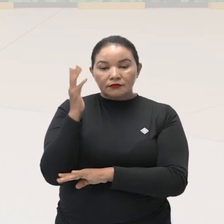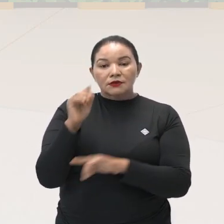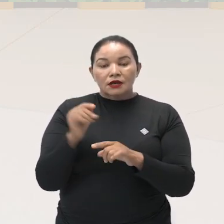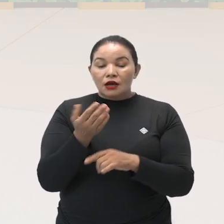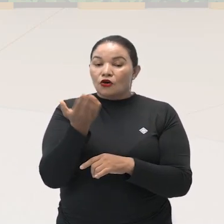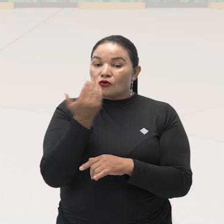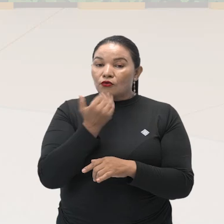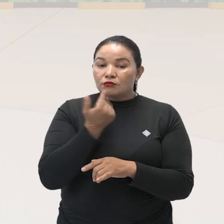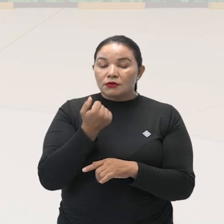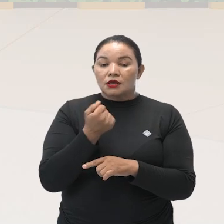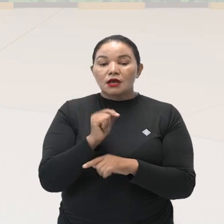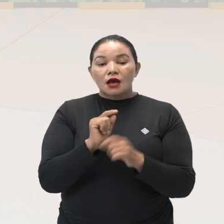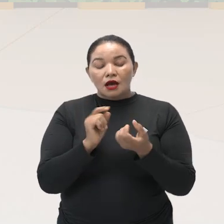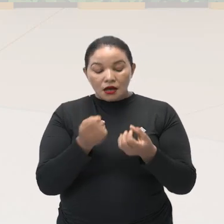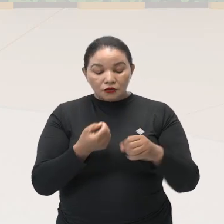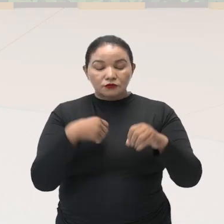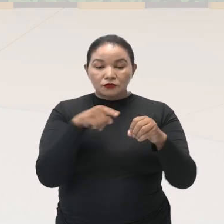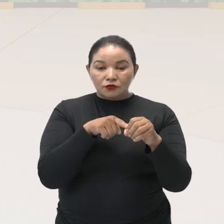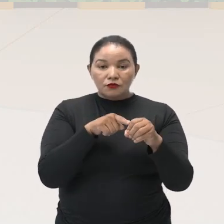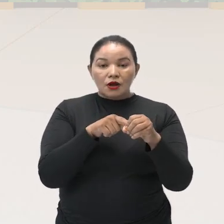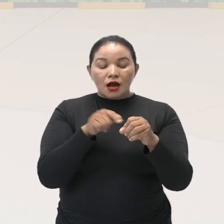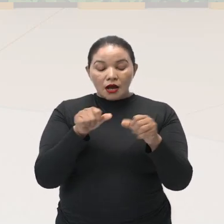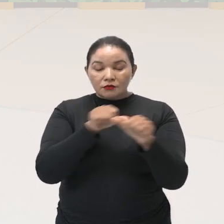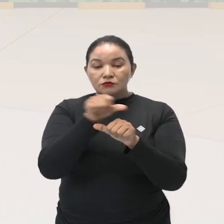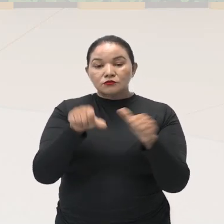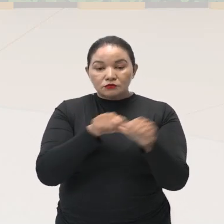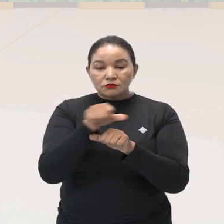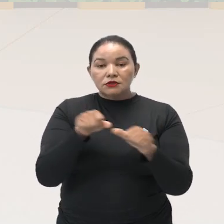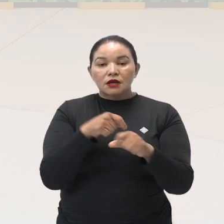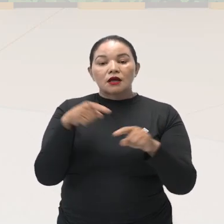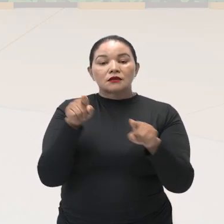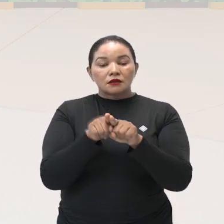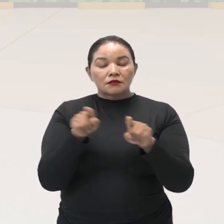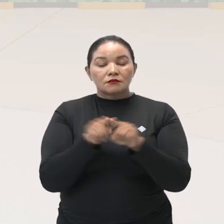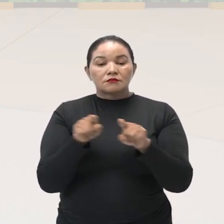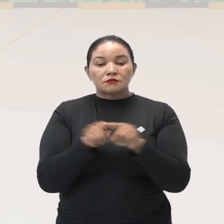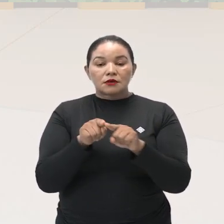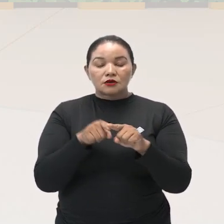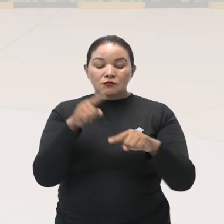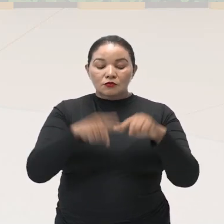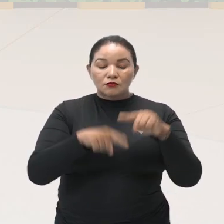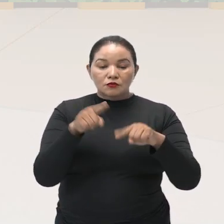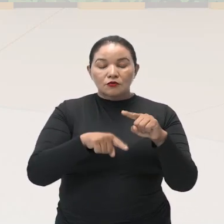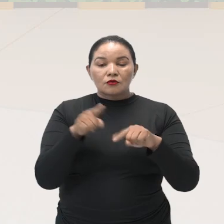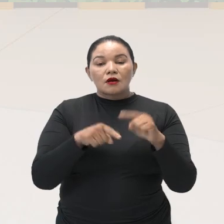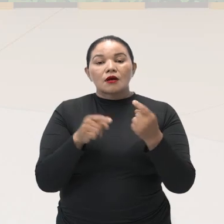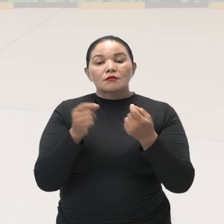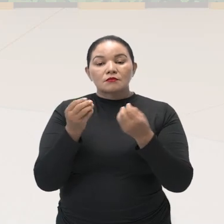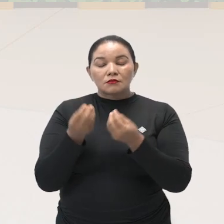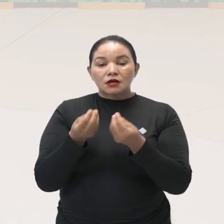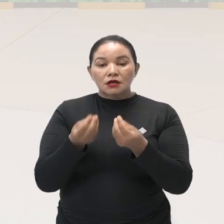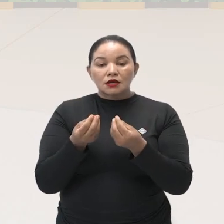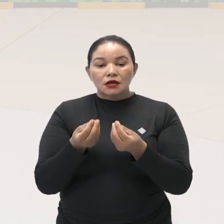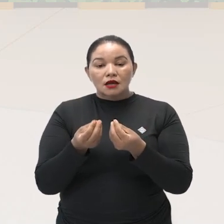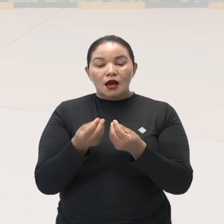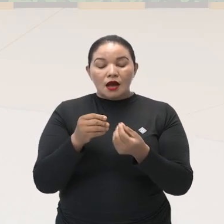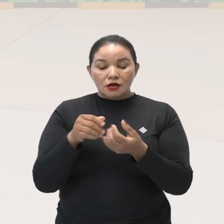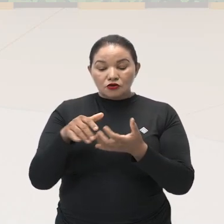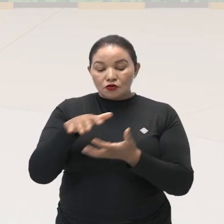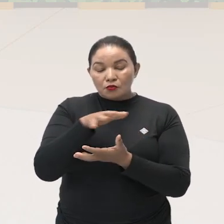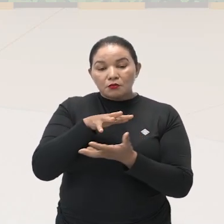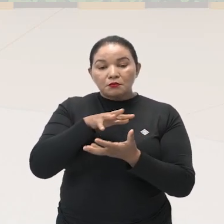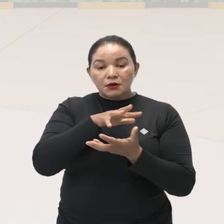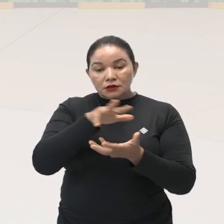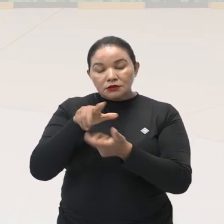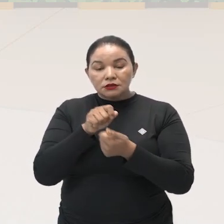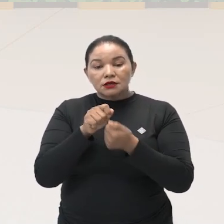para transformar, né, ali em uma biomassa e fazer esse processo todo, conservando o planeta, gerando